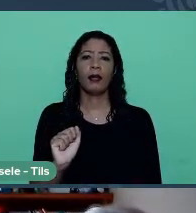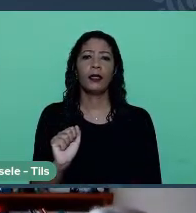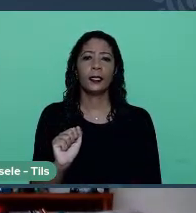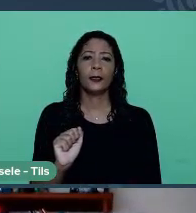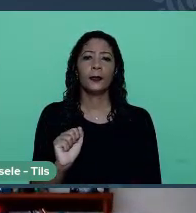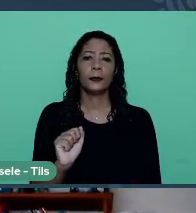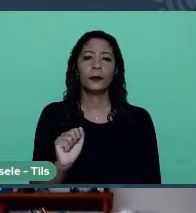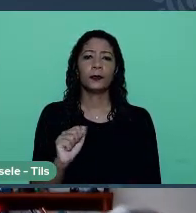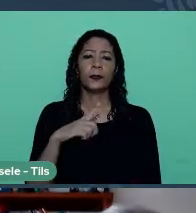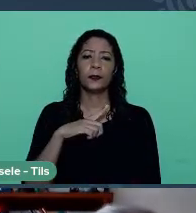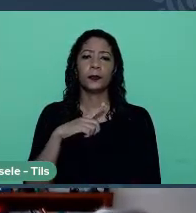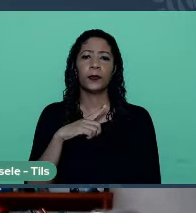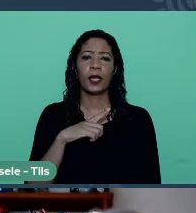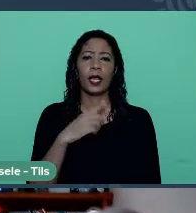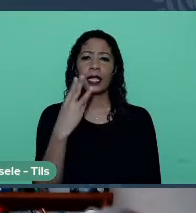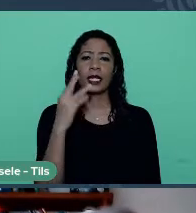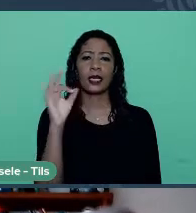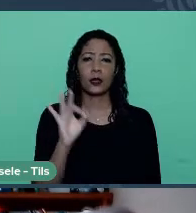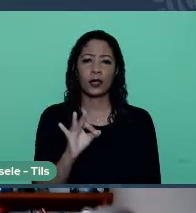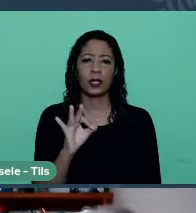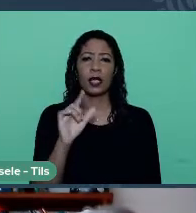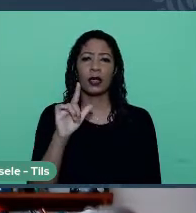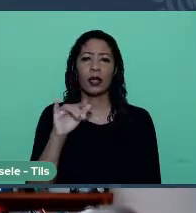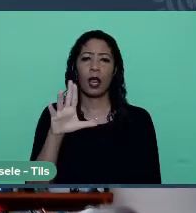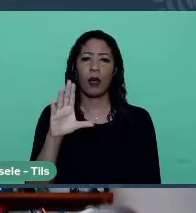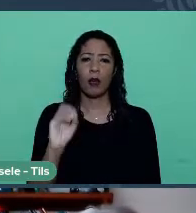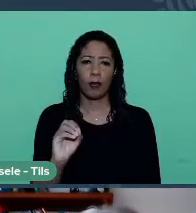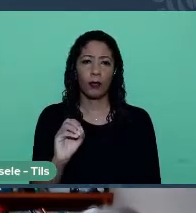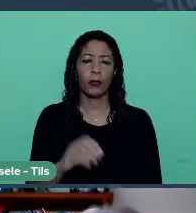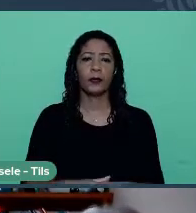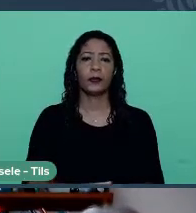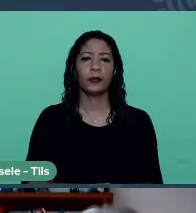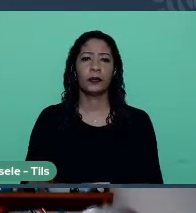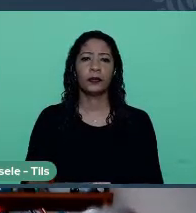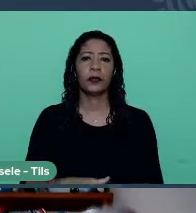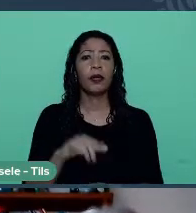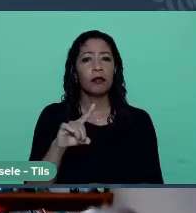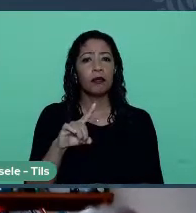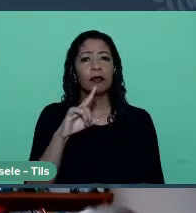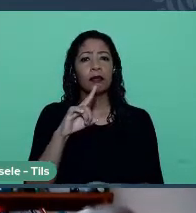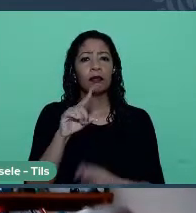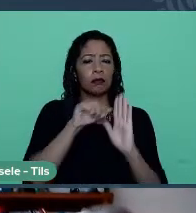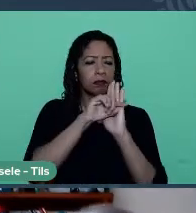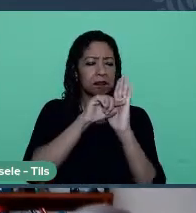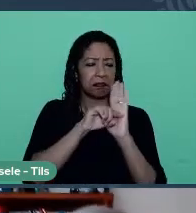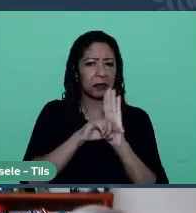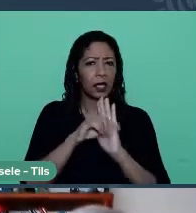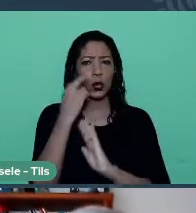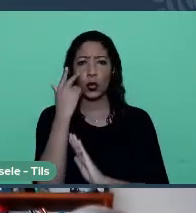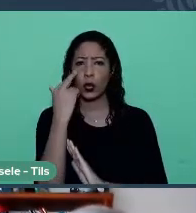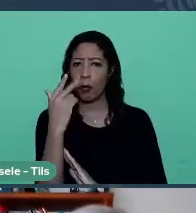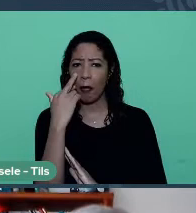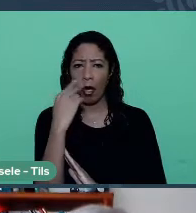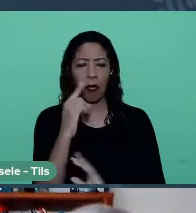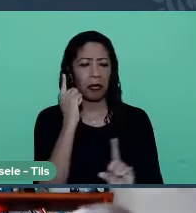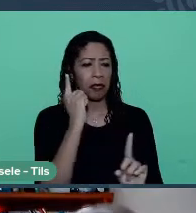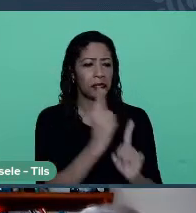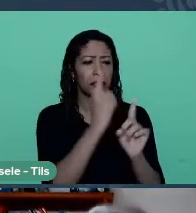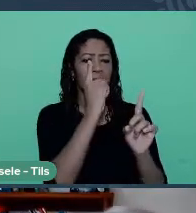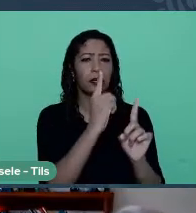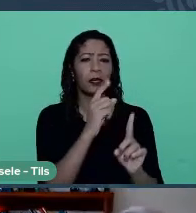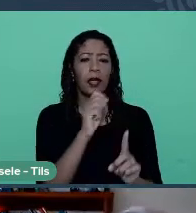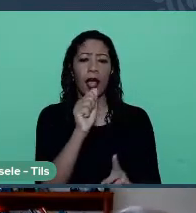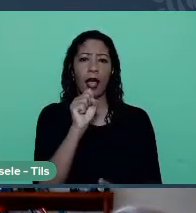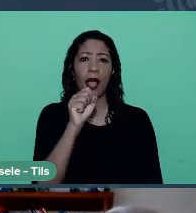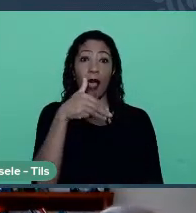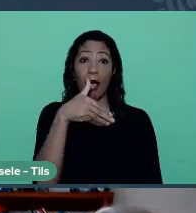eosinófilo. Outros vários exames foram normais. Essa paciente teve o diagnóstico inicial de asma, uma vez